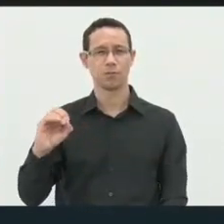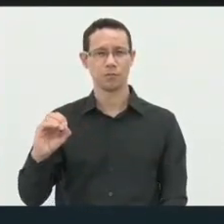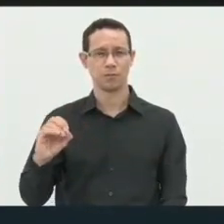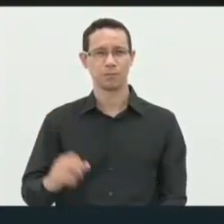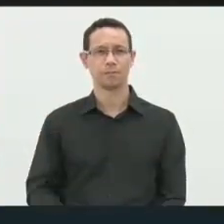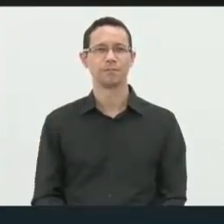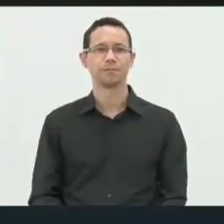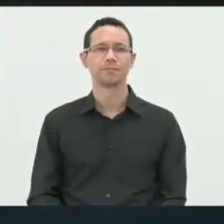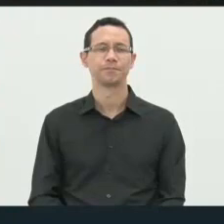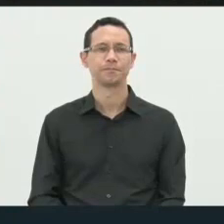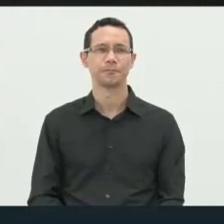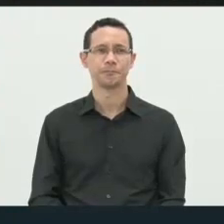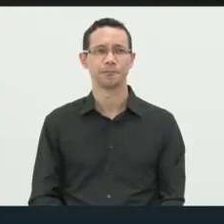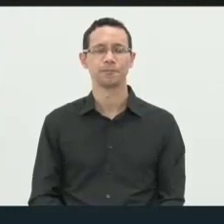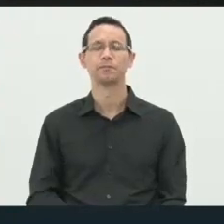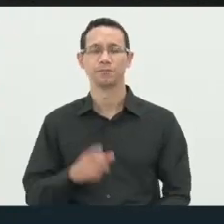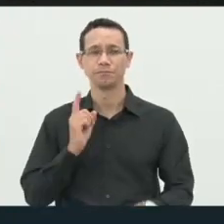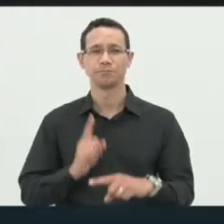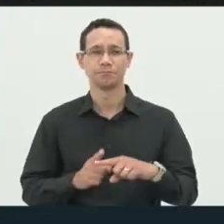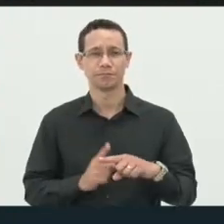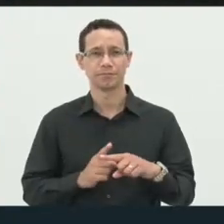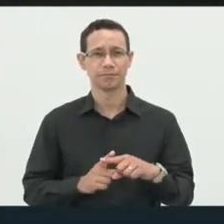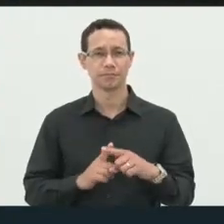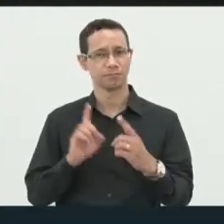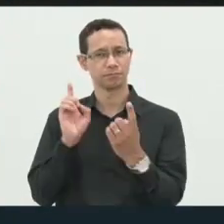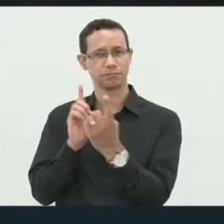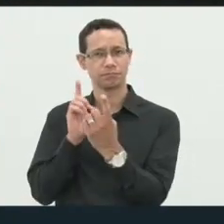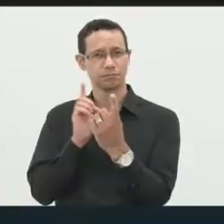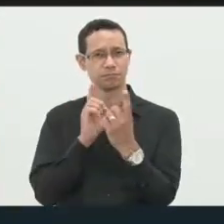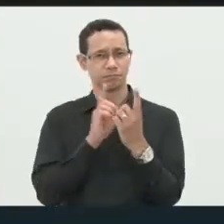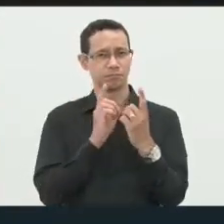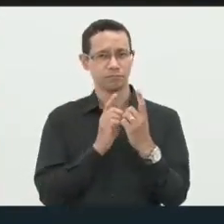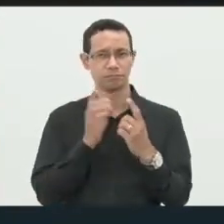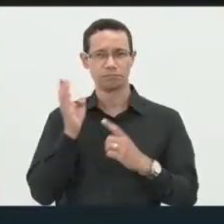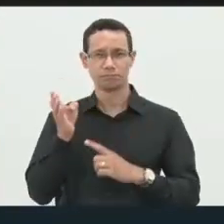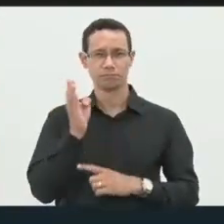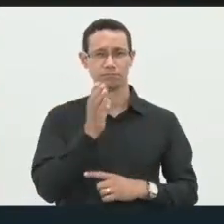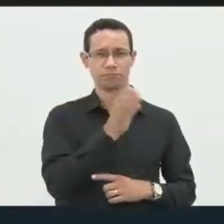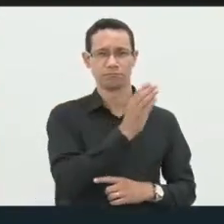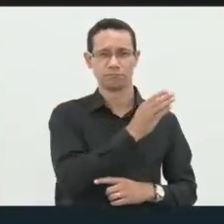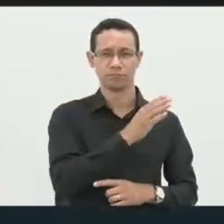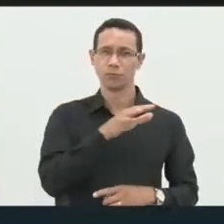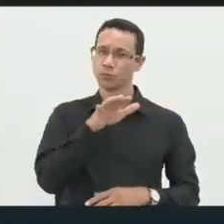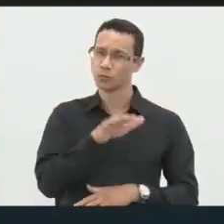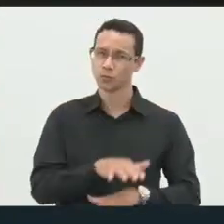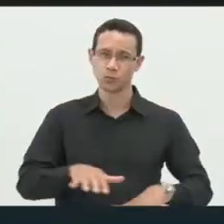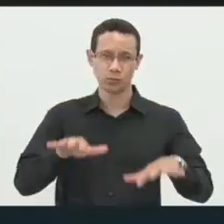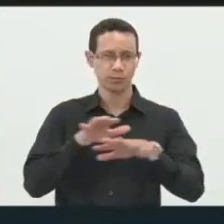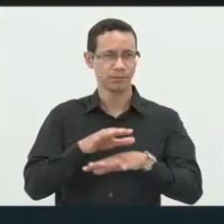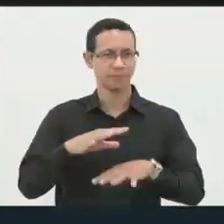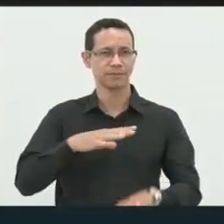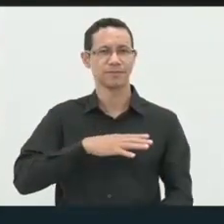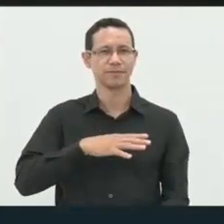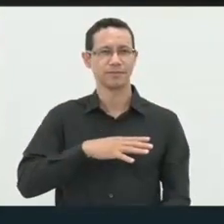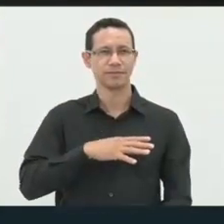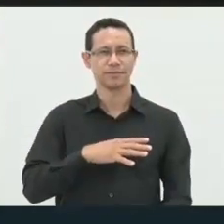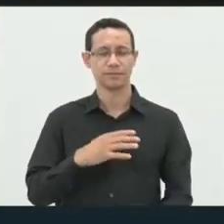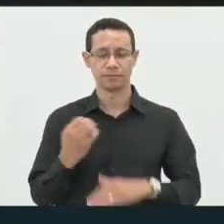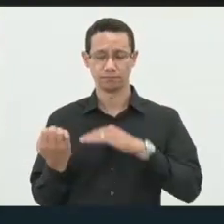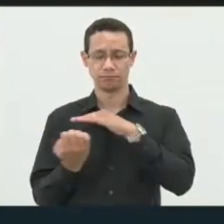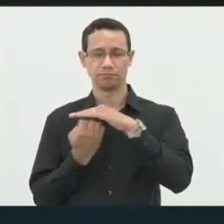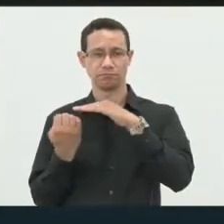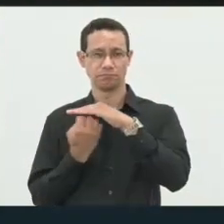saibam vocês Ele atende a cidade inteira e a empresa prestadora de serviço não está